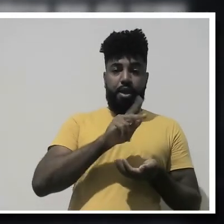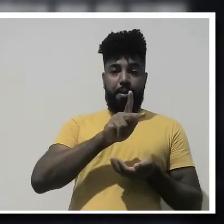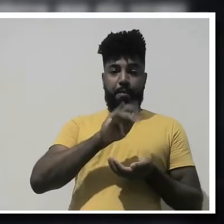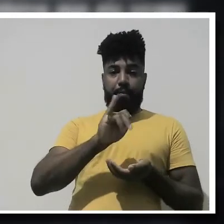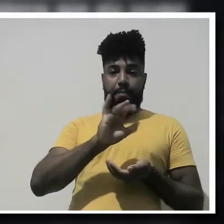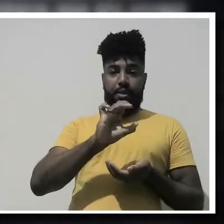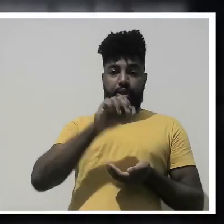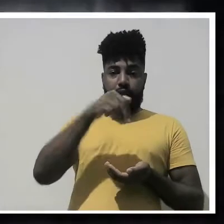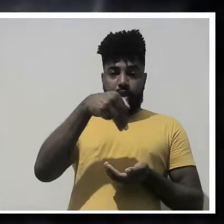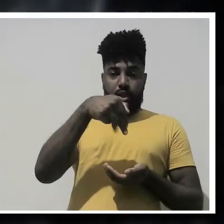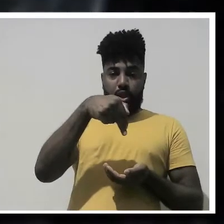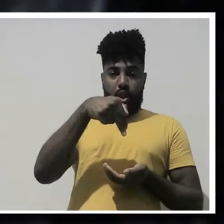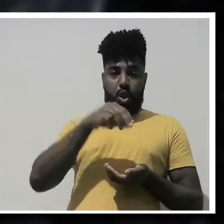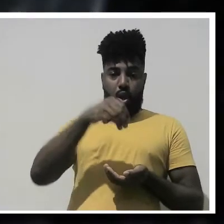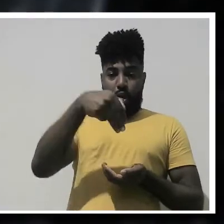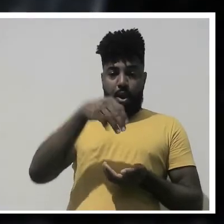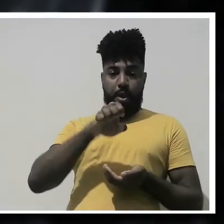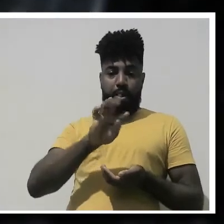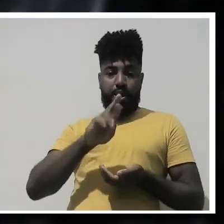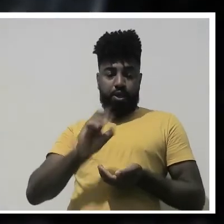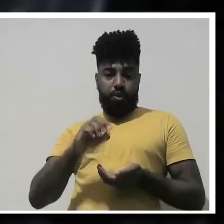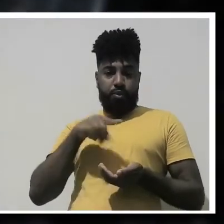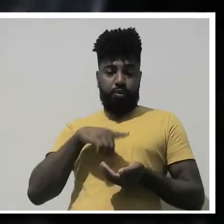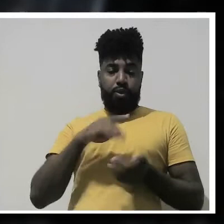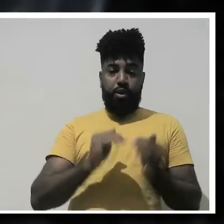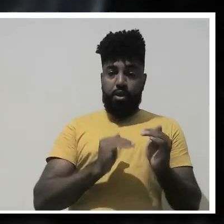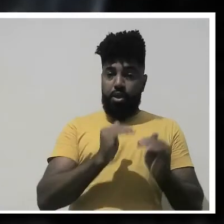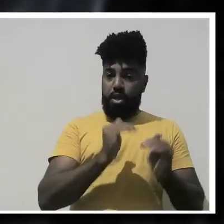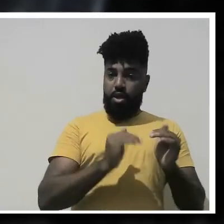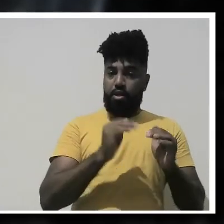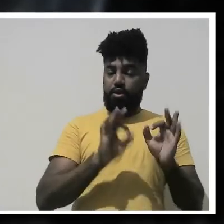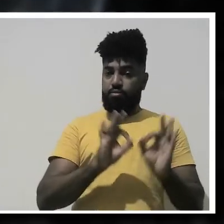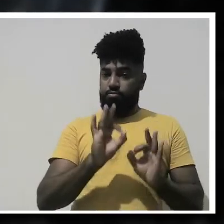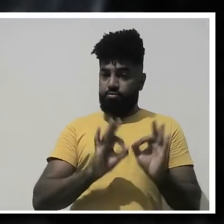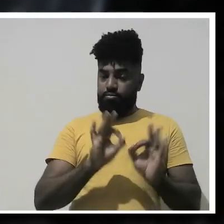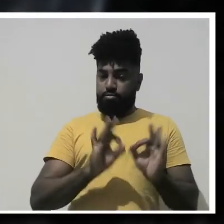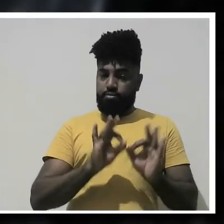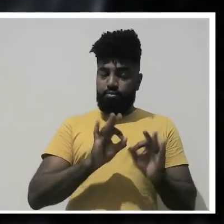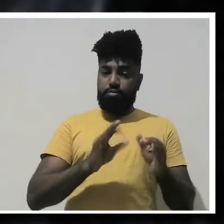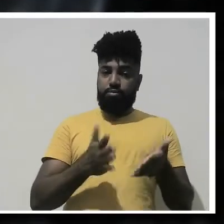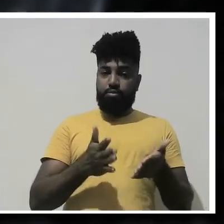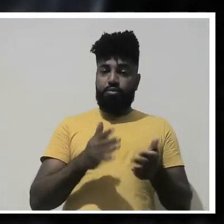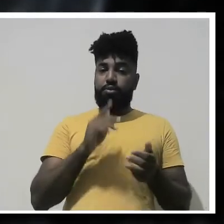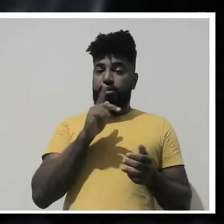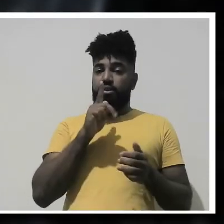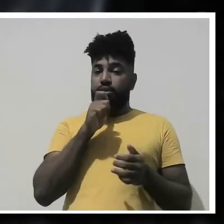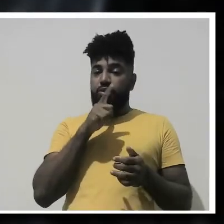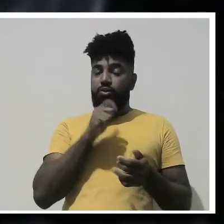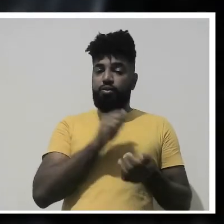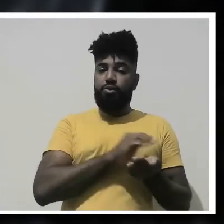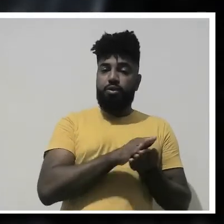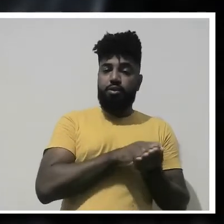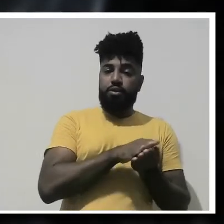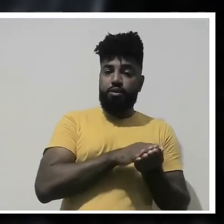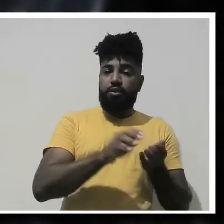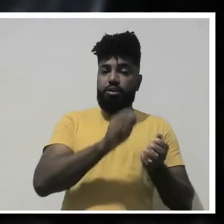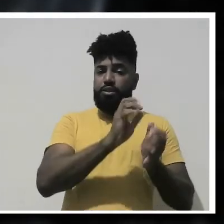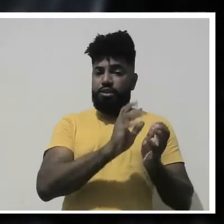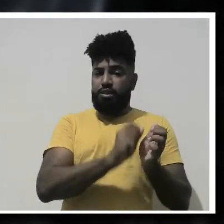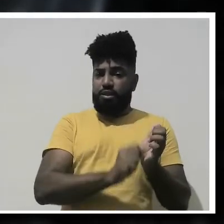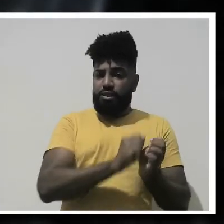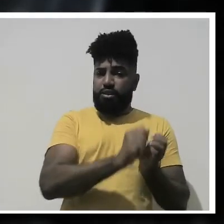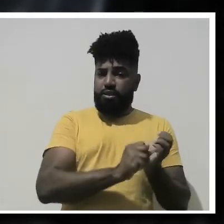tem um piquenômetro, o primeiro passo para usar ele é fazer a calibração, que é um procedimento muito simples. Basta você lavar ele bem com